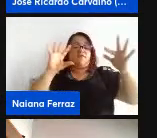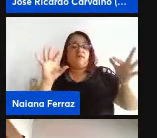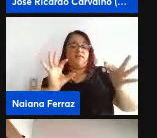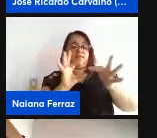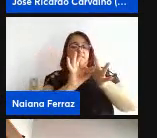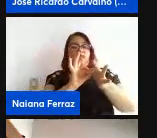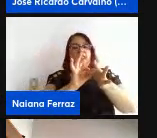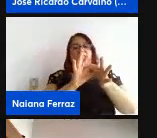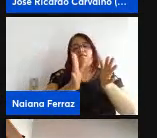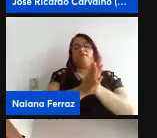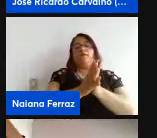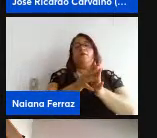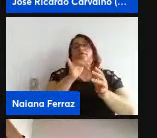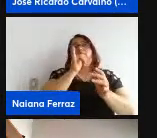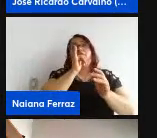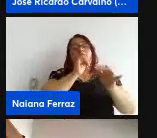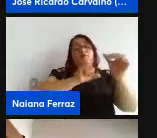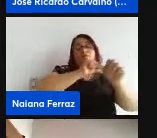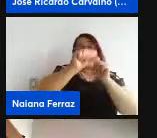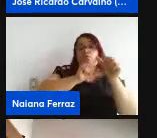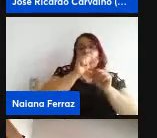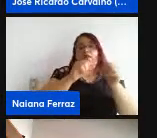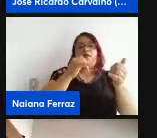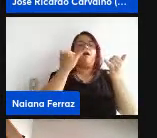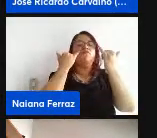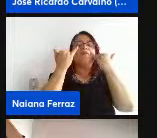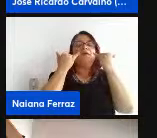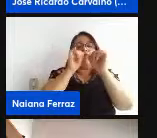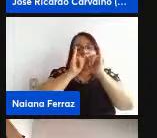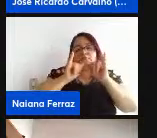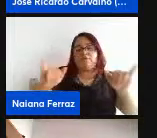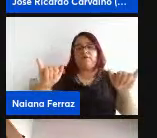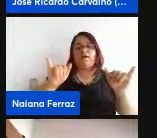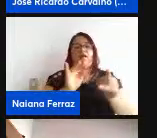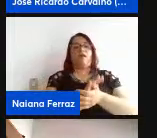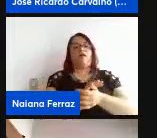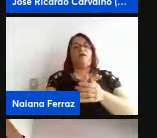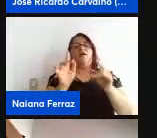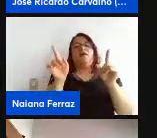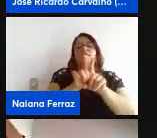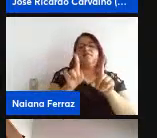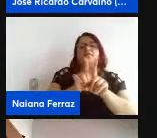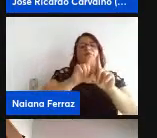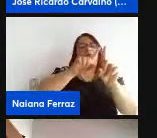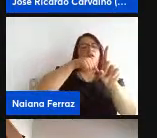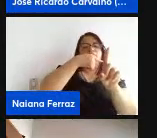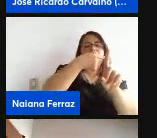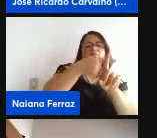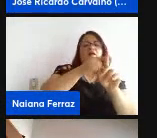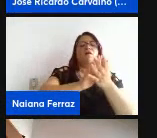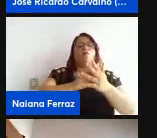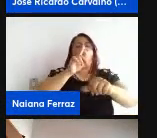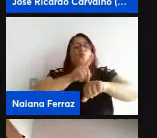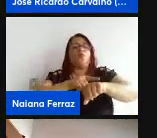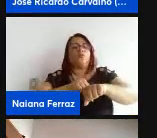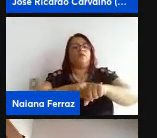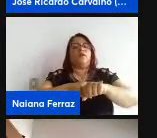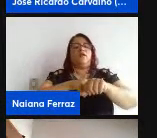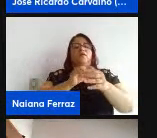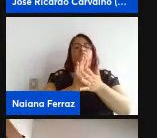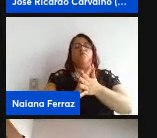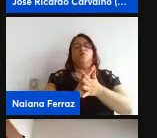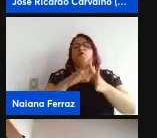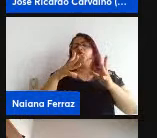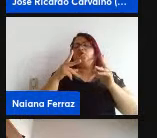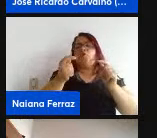de narrativa, de adição, de progressão temporal, de causa e efeito, de ênfase, de conclusão e finalização. Enfim,